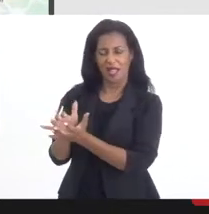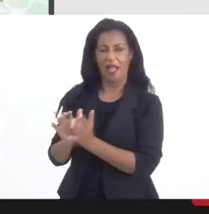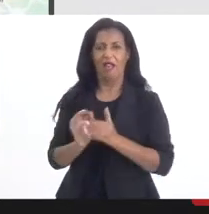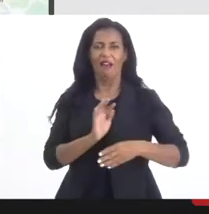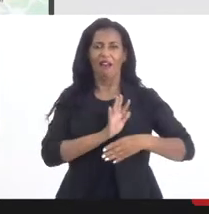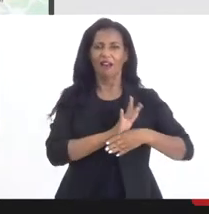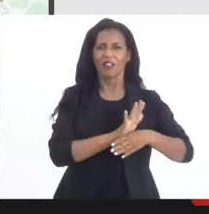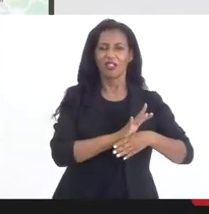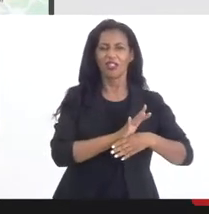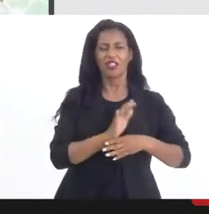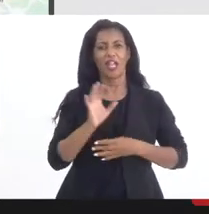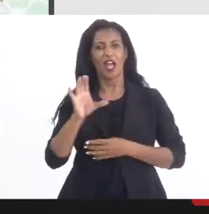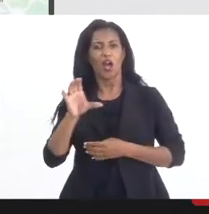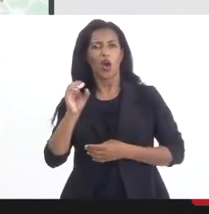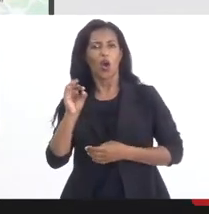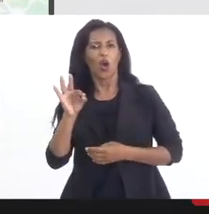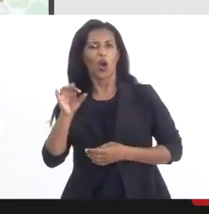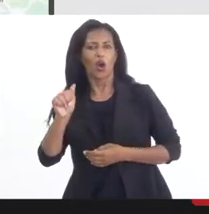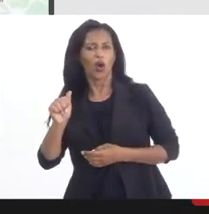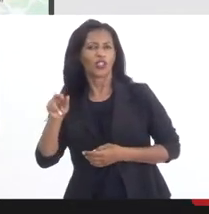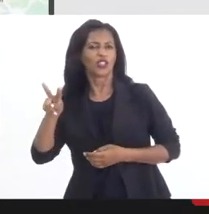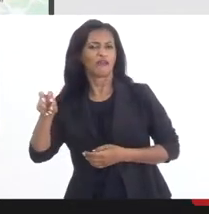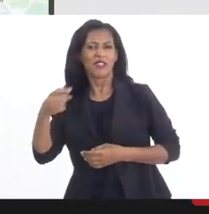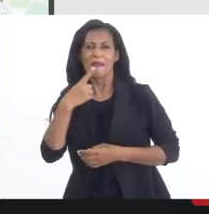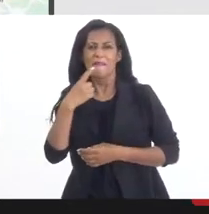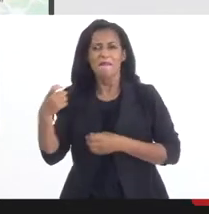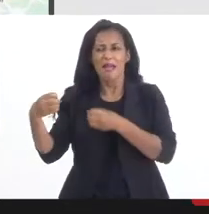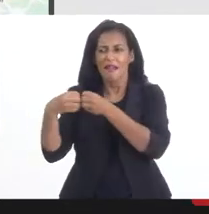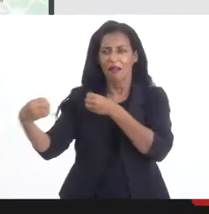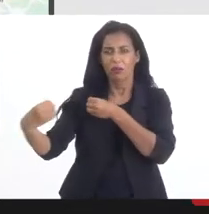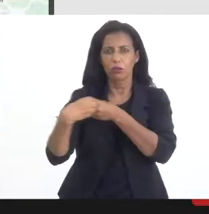Costa Verde, aqueles municípios ali vizinhos.